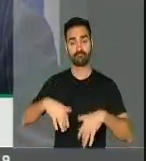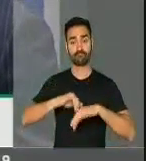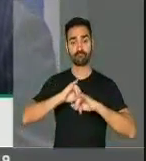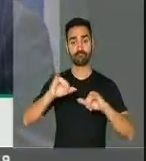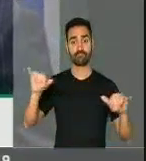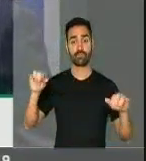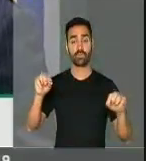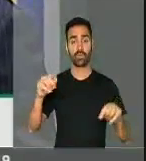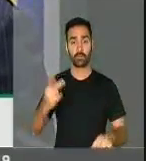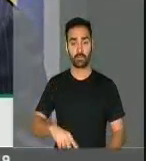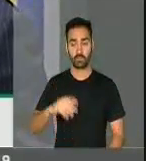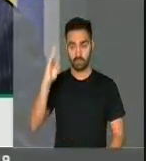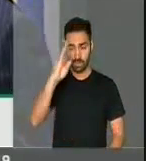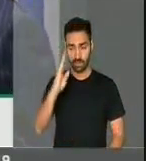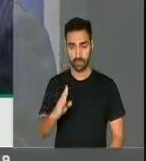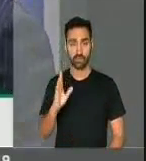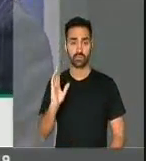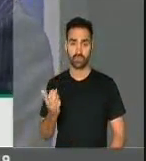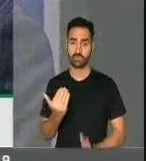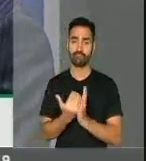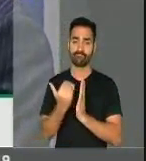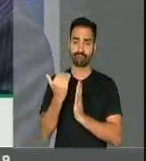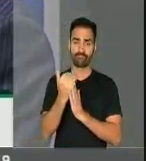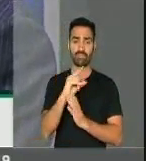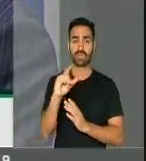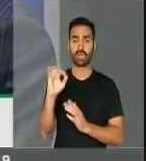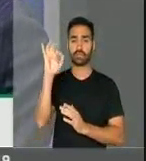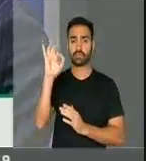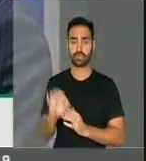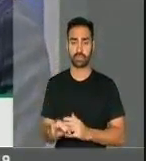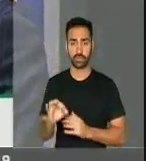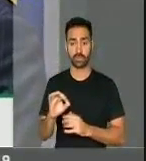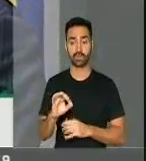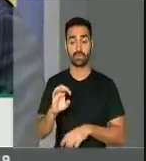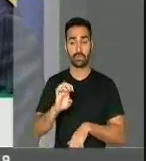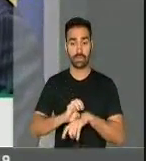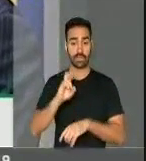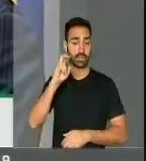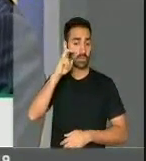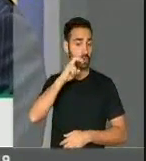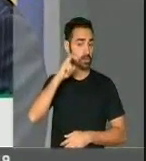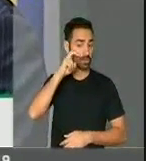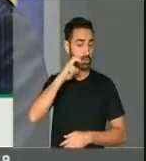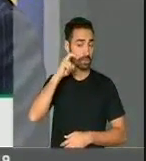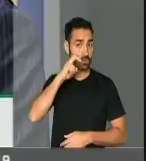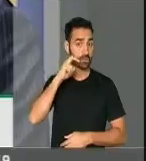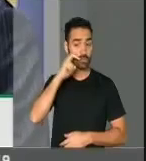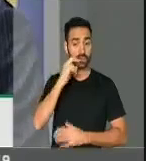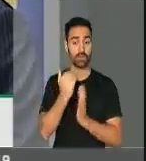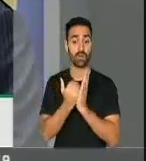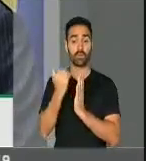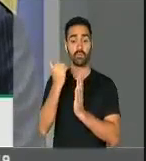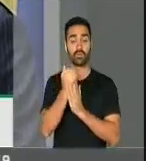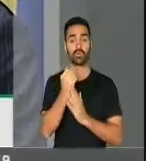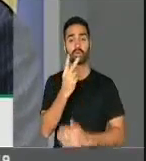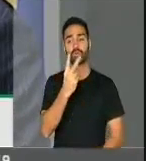a média do Brasil aumentou em 10%, mas, infelizmente, a média do Rio Grande do Norte, ela aumentou